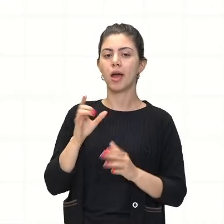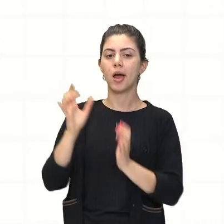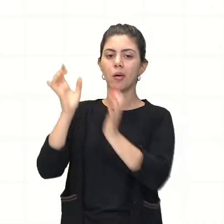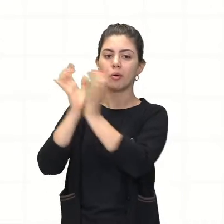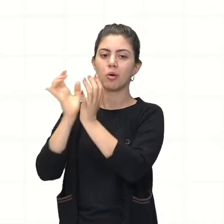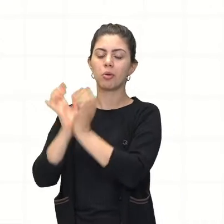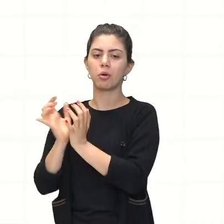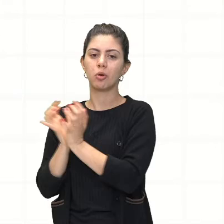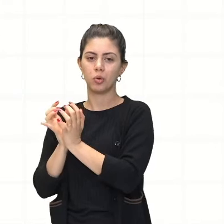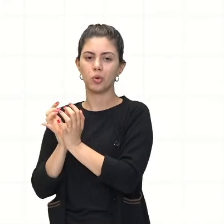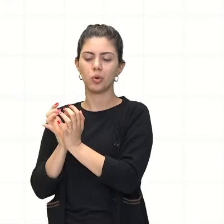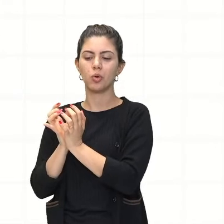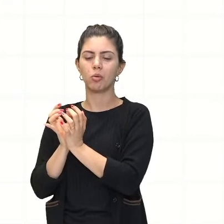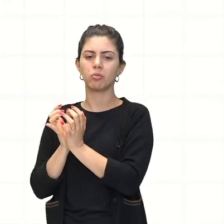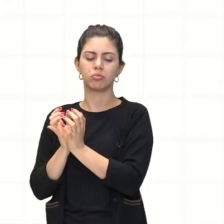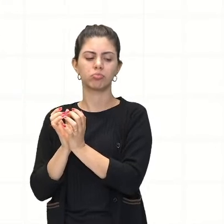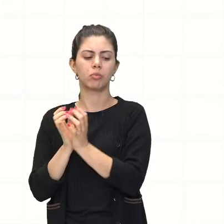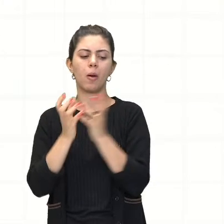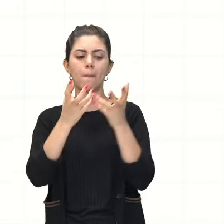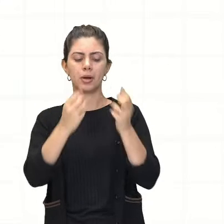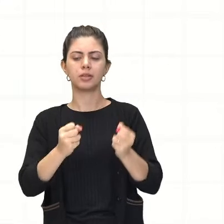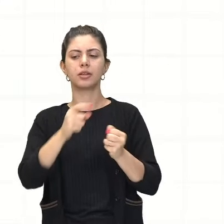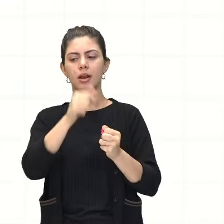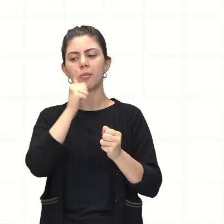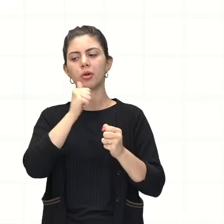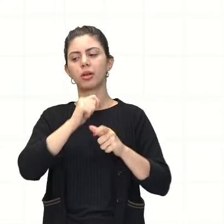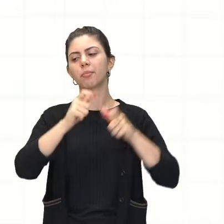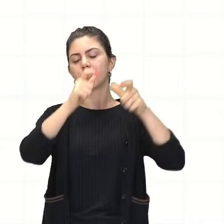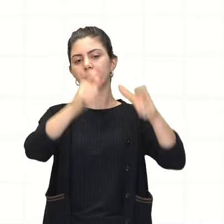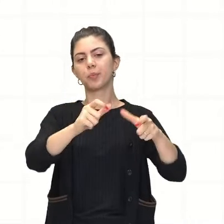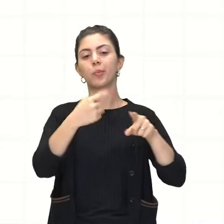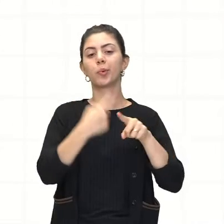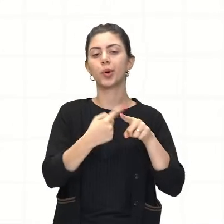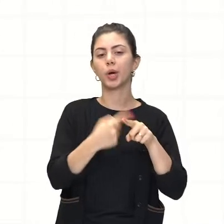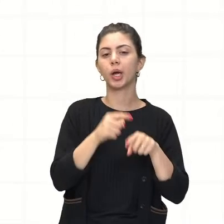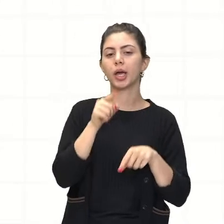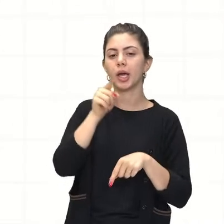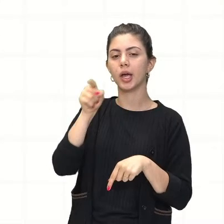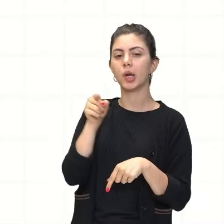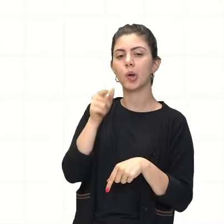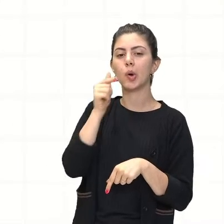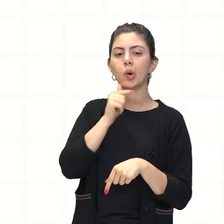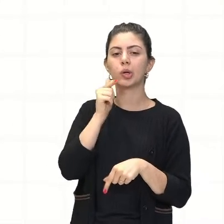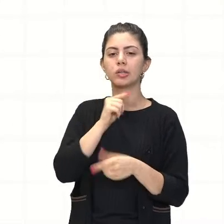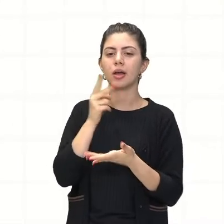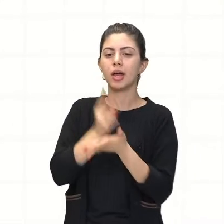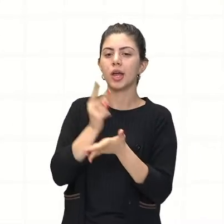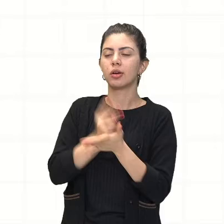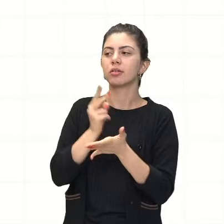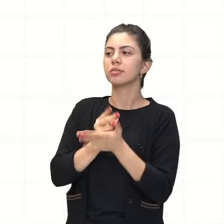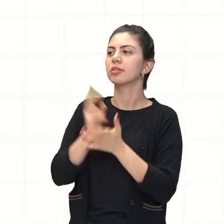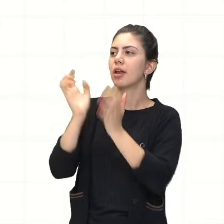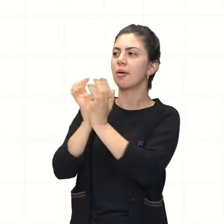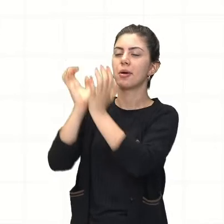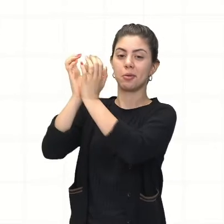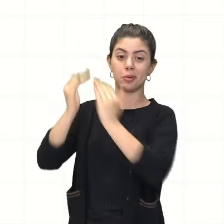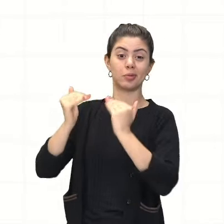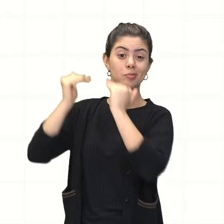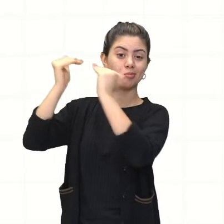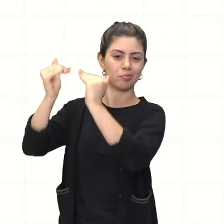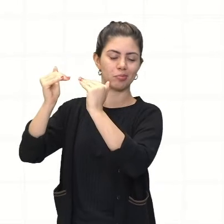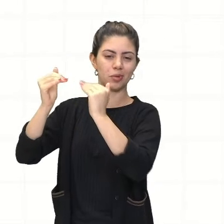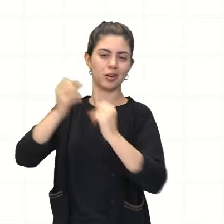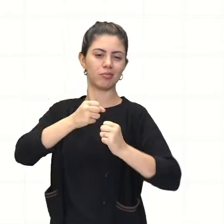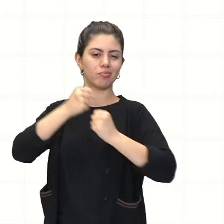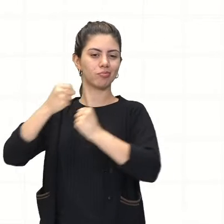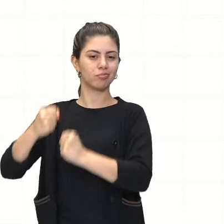da ascensão de Dona Beatriz ao trono, pois isso garantiria a continuidade de seus privilégios, a